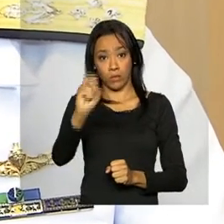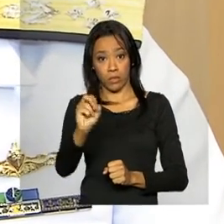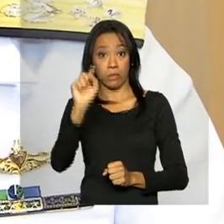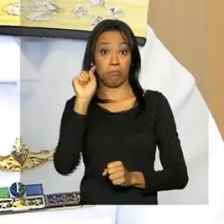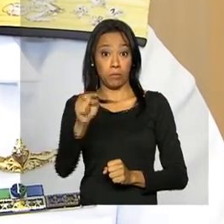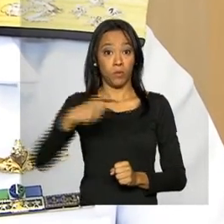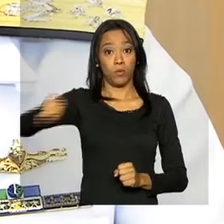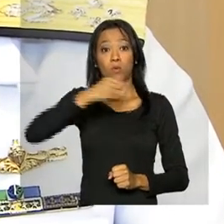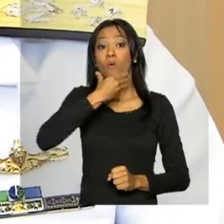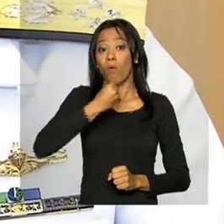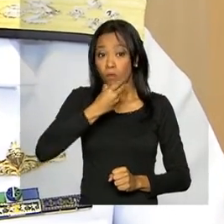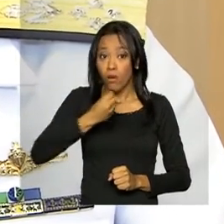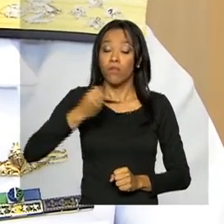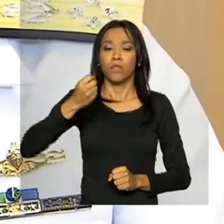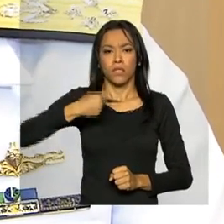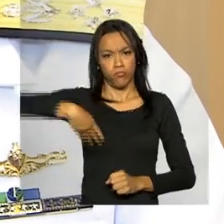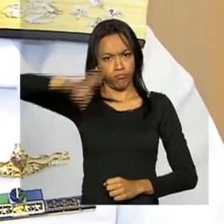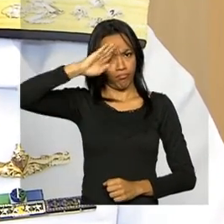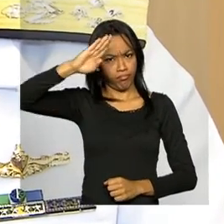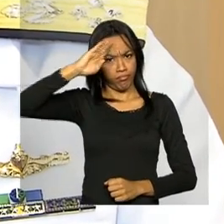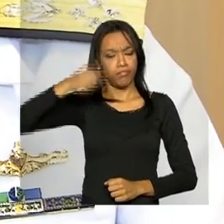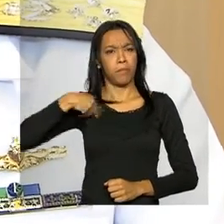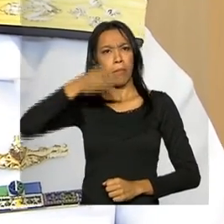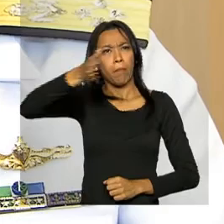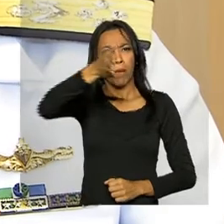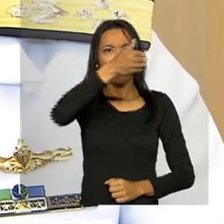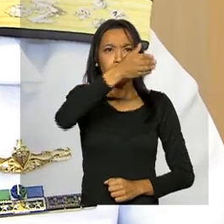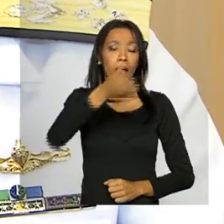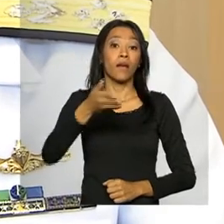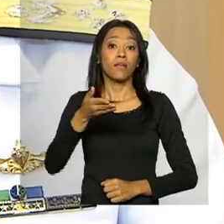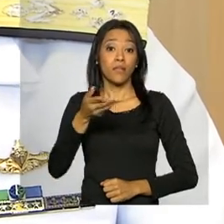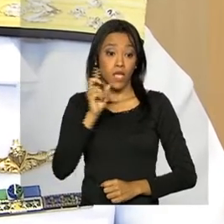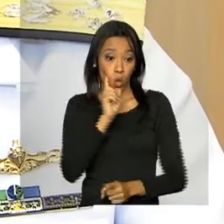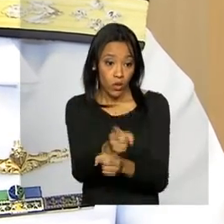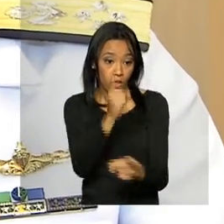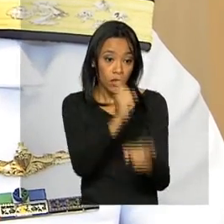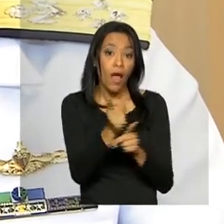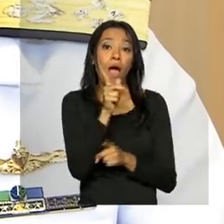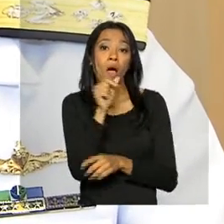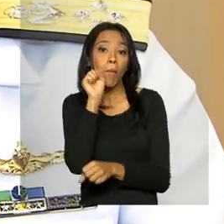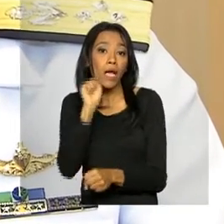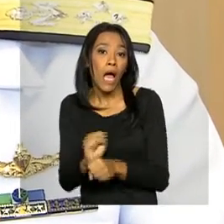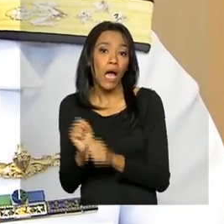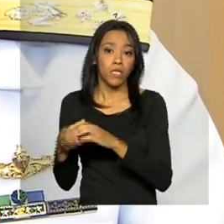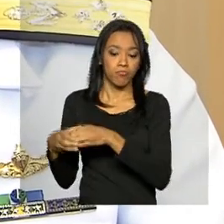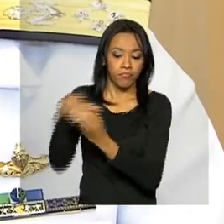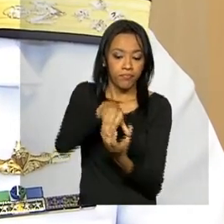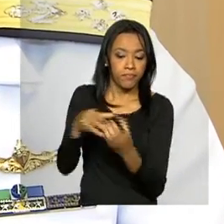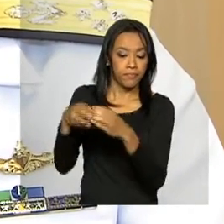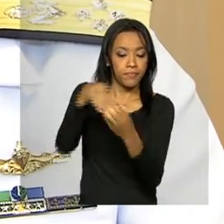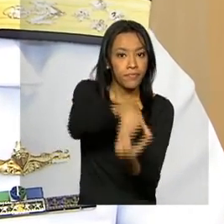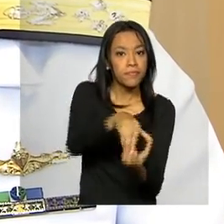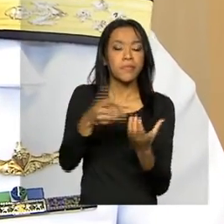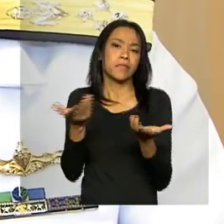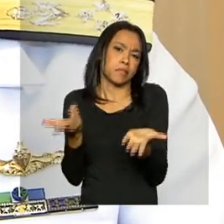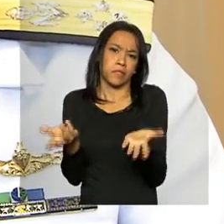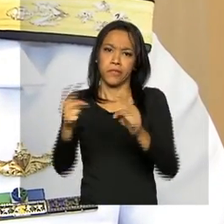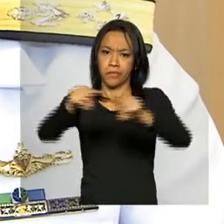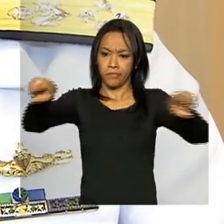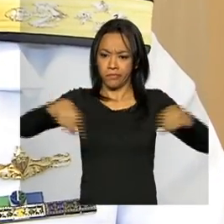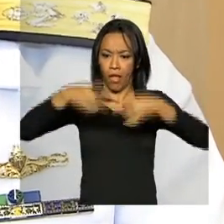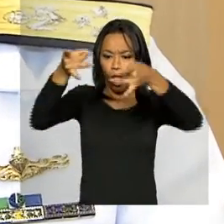todos eles combatendo focos de mosquito, ou nas residências, ou em terrenos baldios, ou